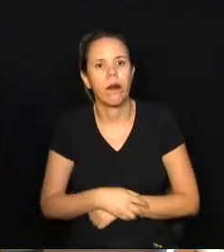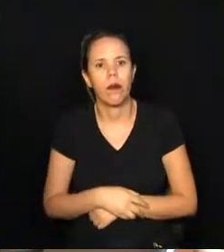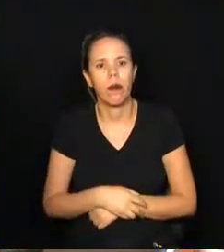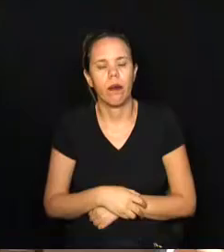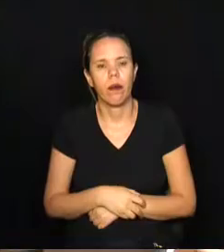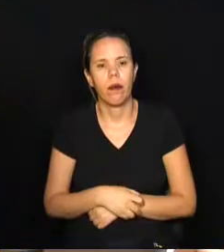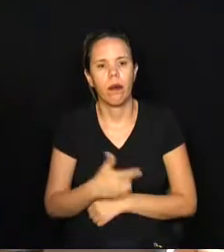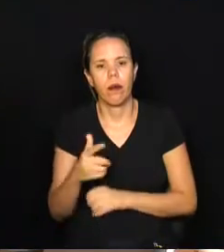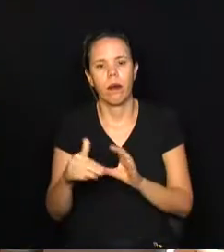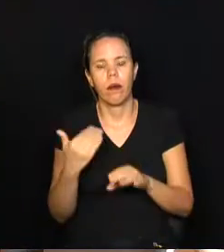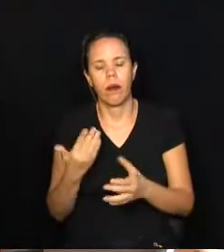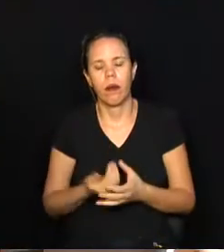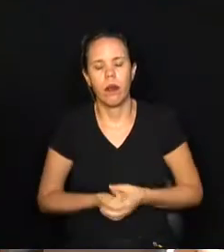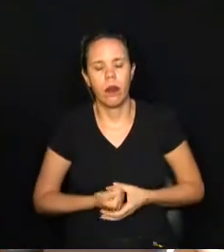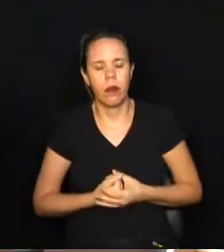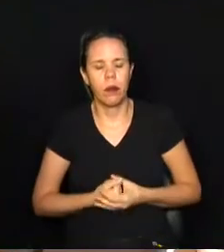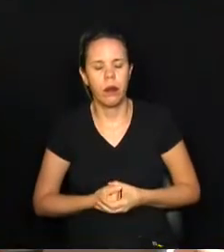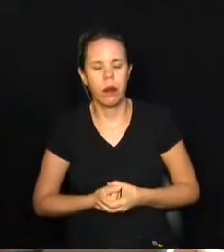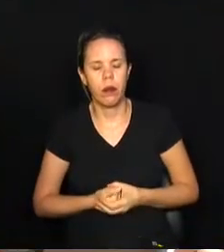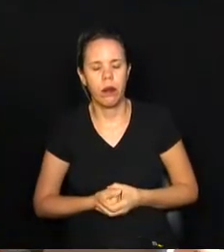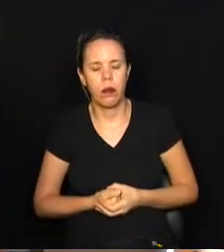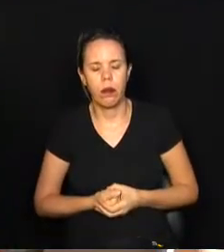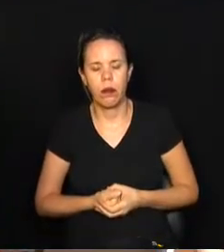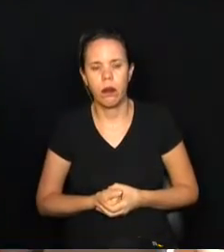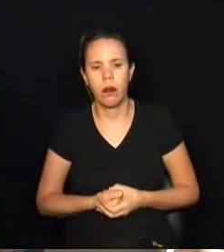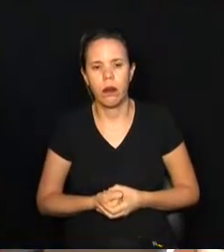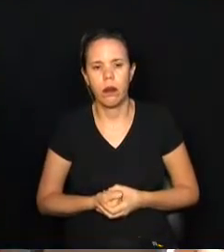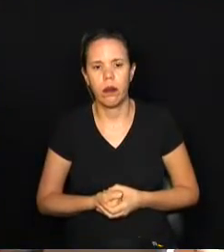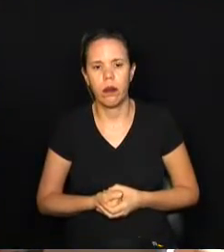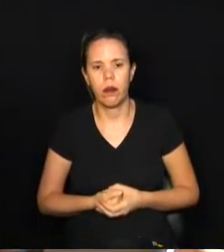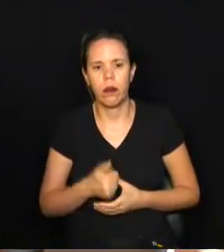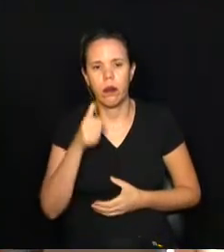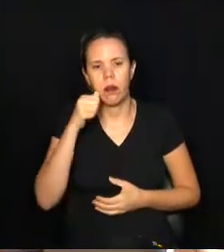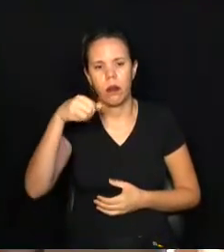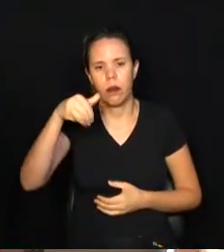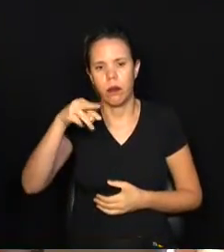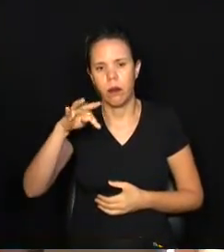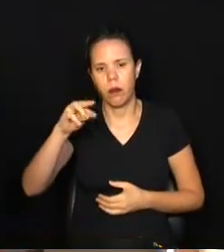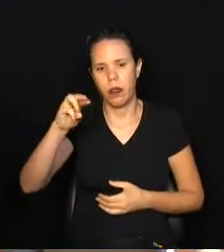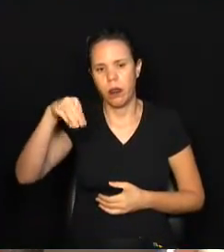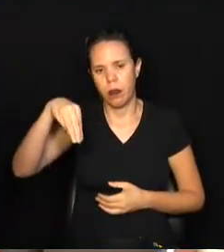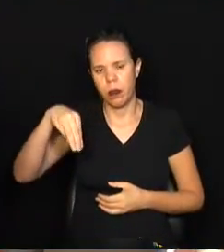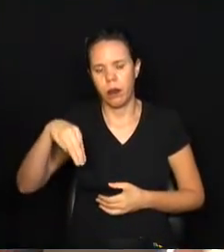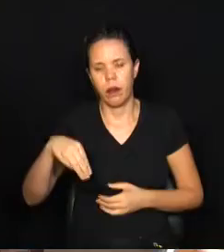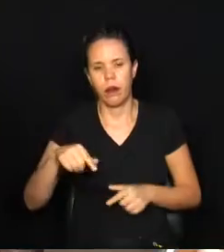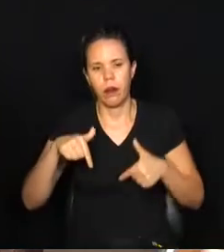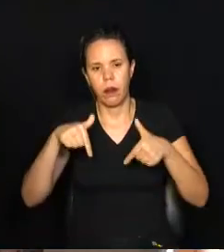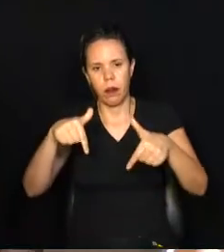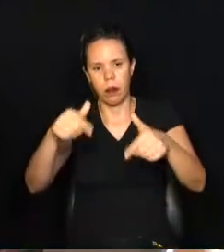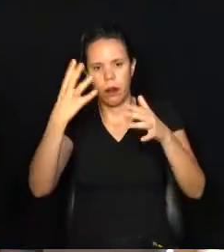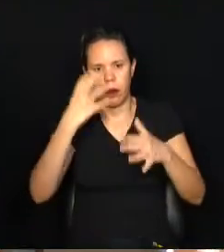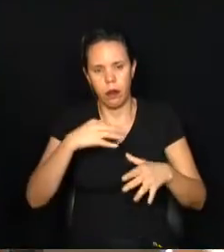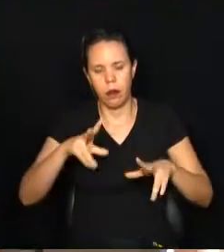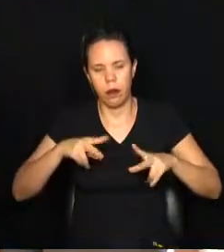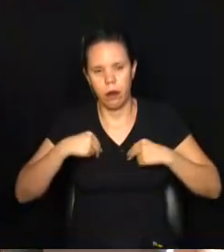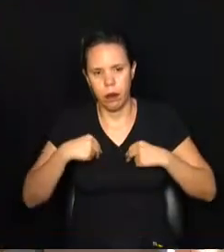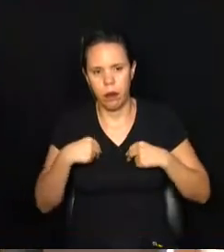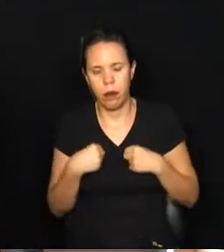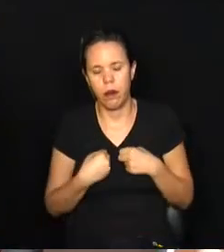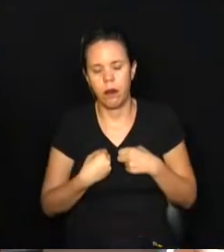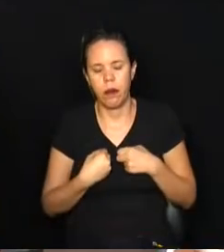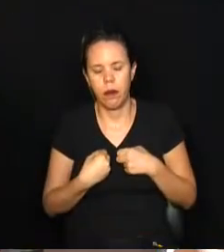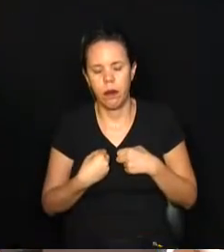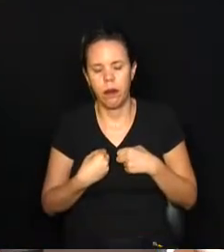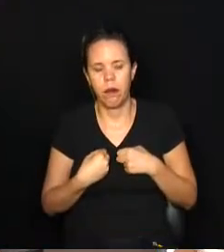uma mensagem aqui dizendo, dona Miriam, parabéns pela iniciativa, esse trabalho é sério e merece